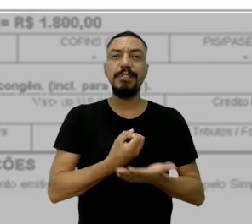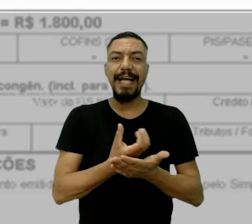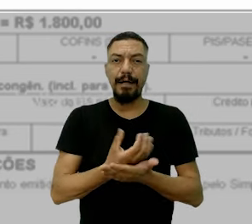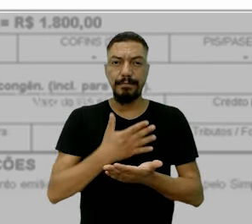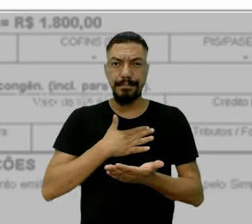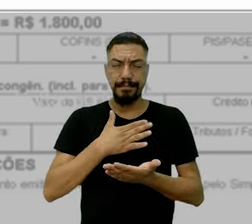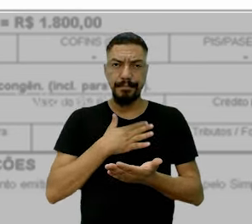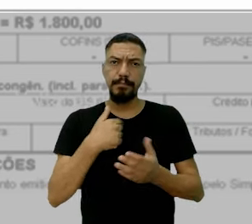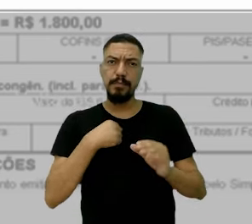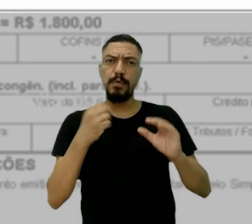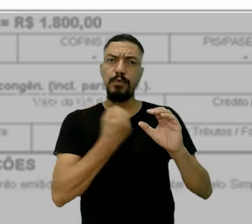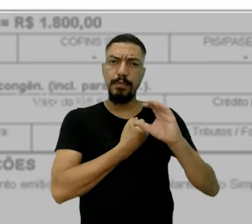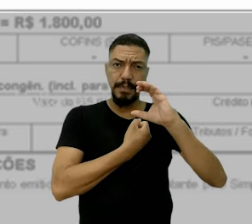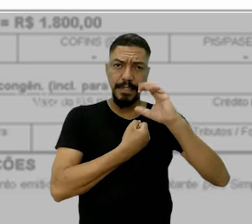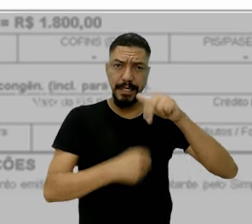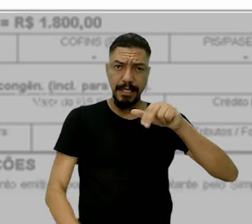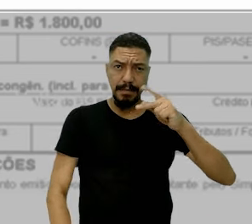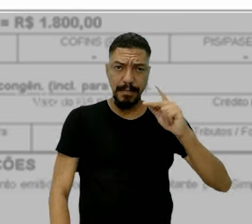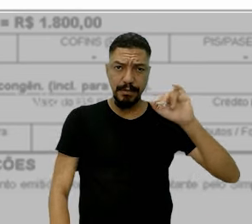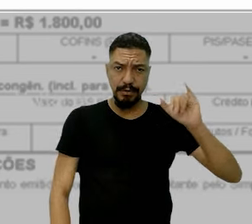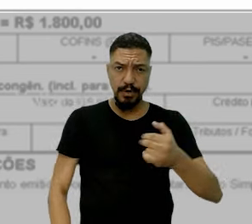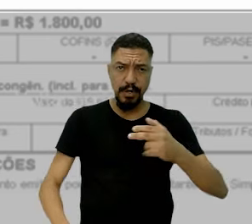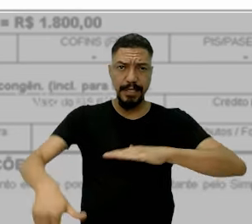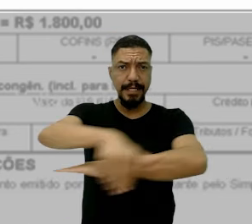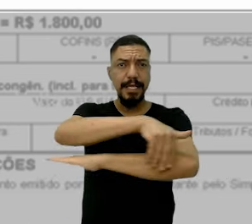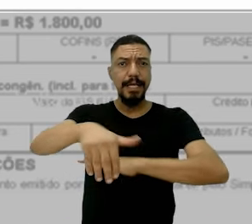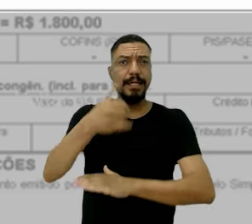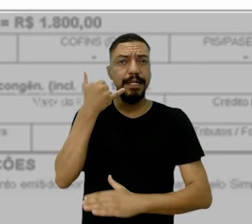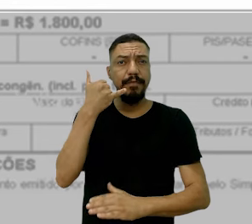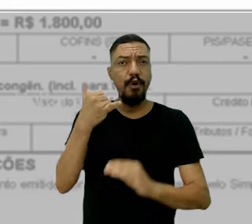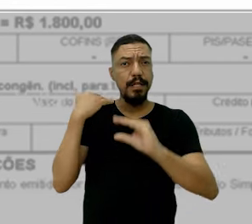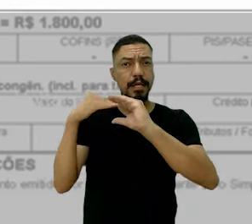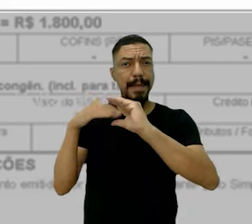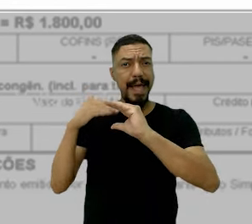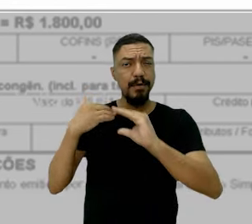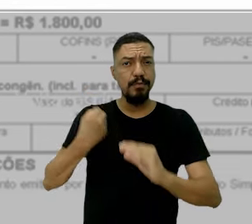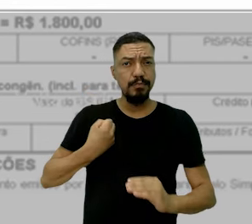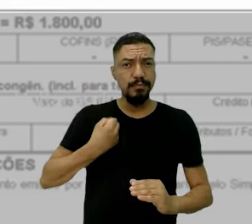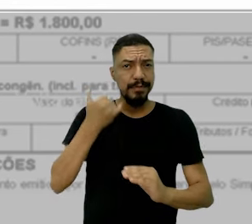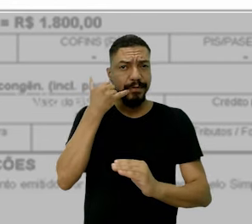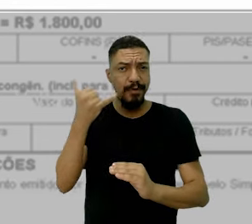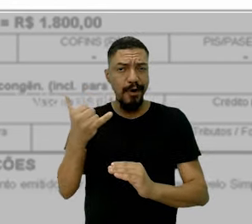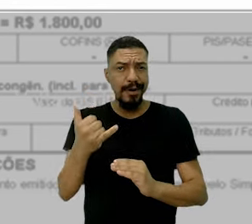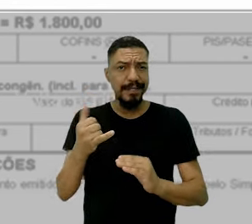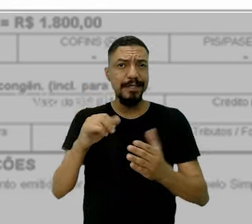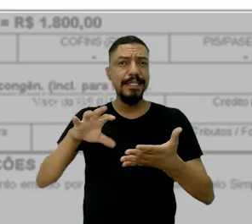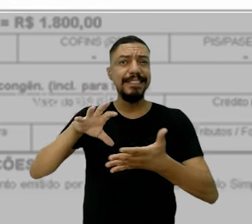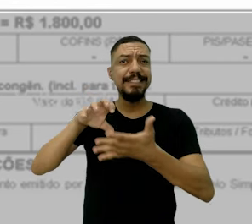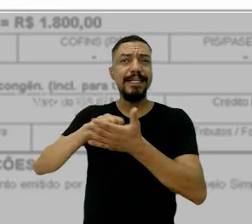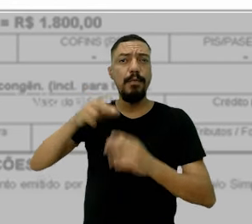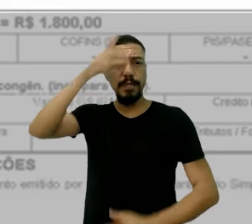seus dados. O seu CNPJ, o seu endereço, o seu telefone, o seu e-mail, sua